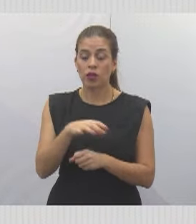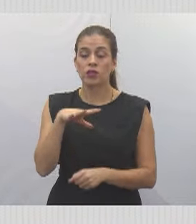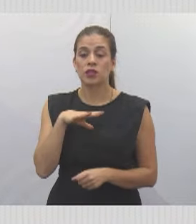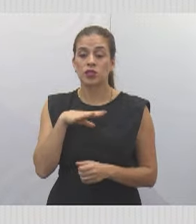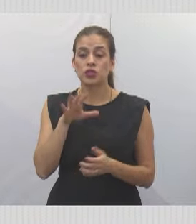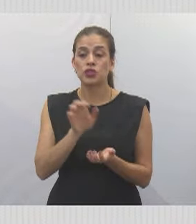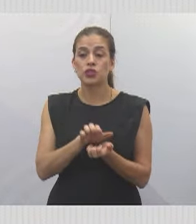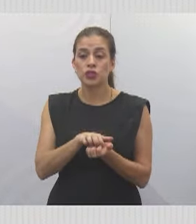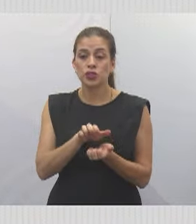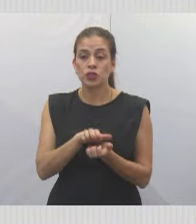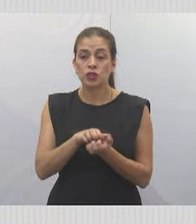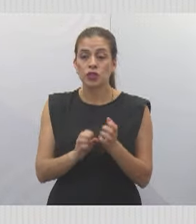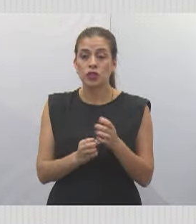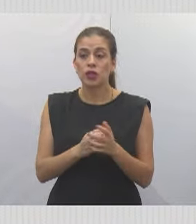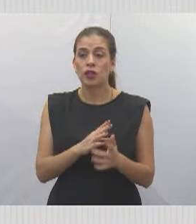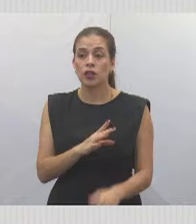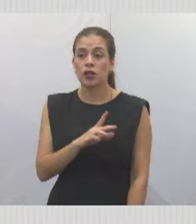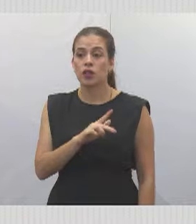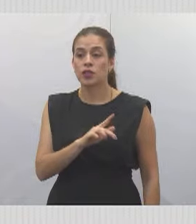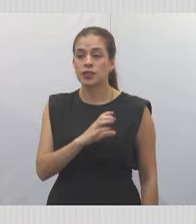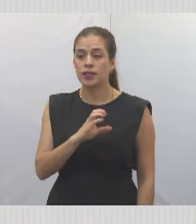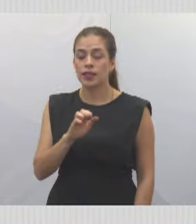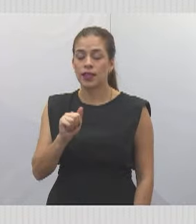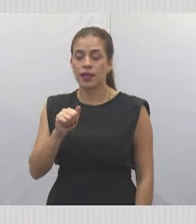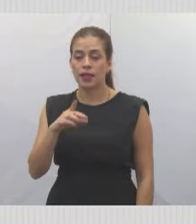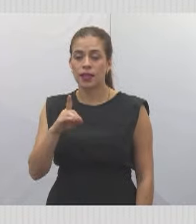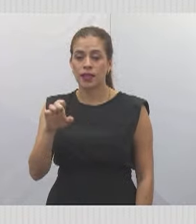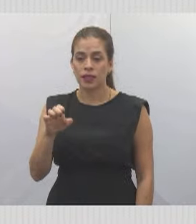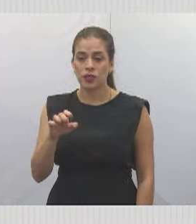Jacareí, segundo a Fundação SEAD, de